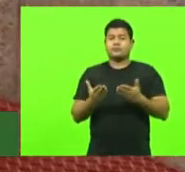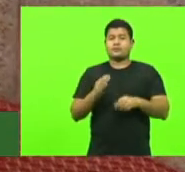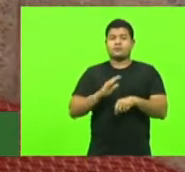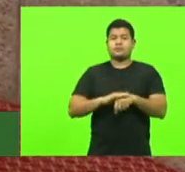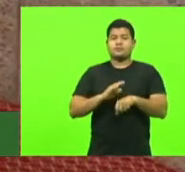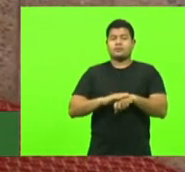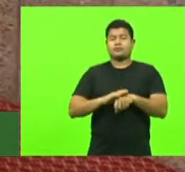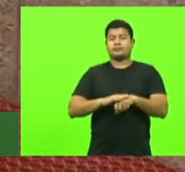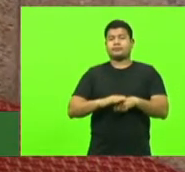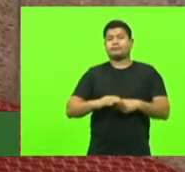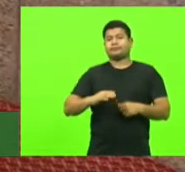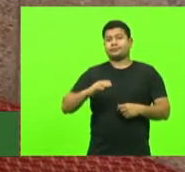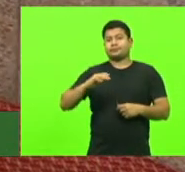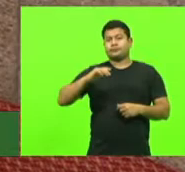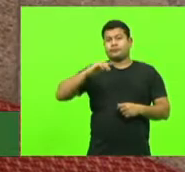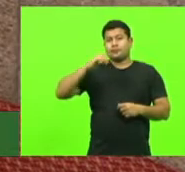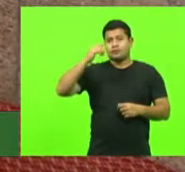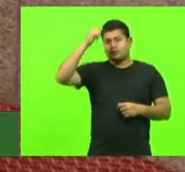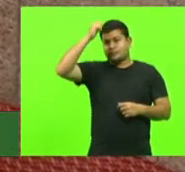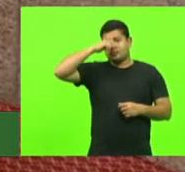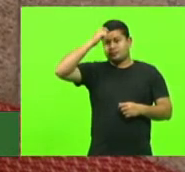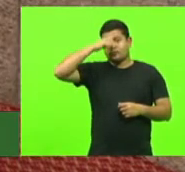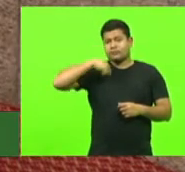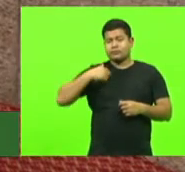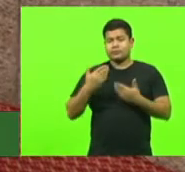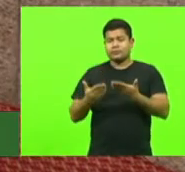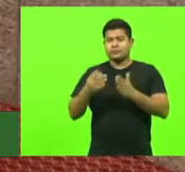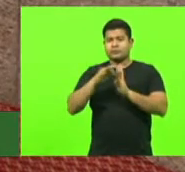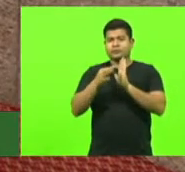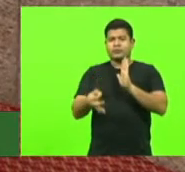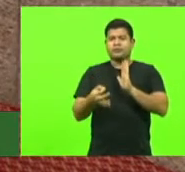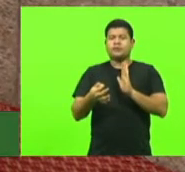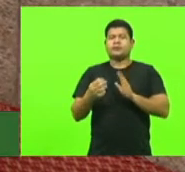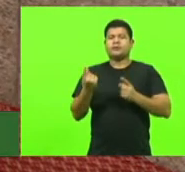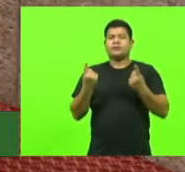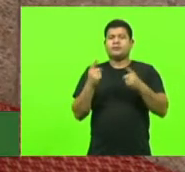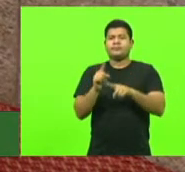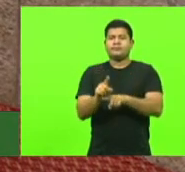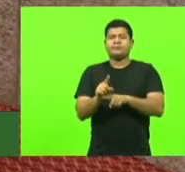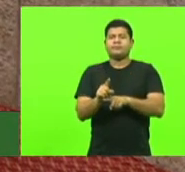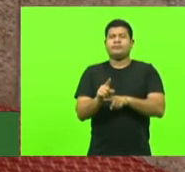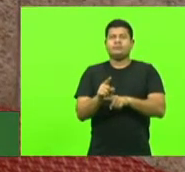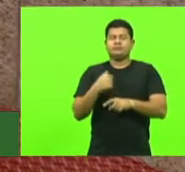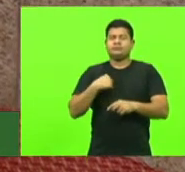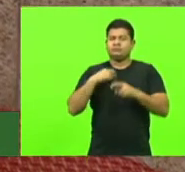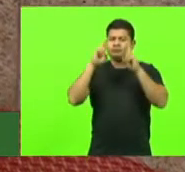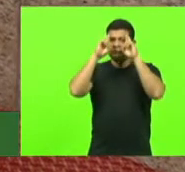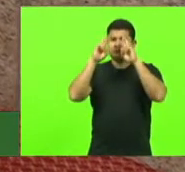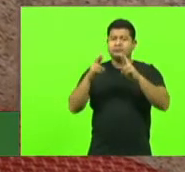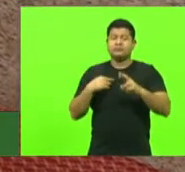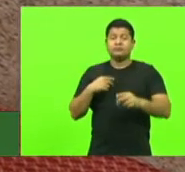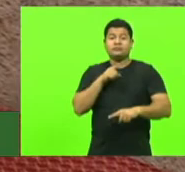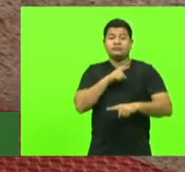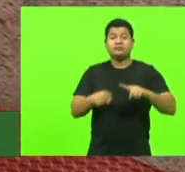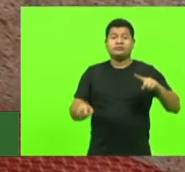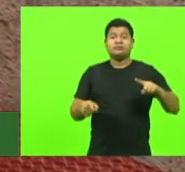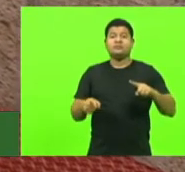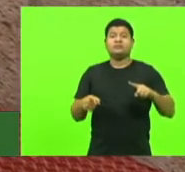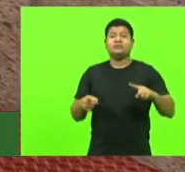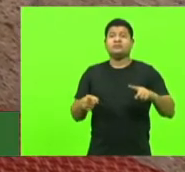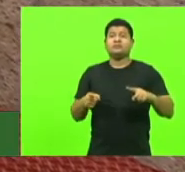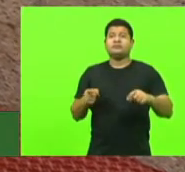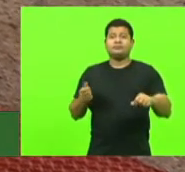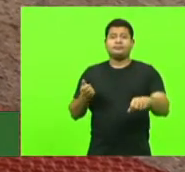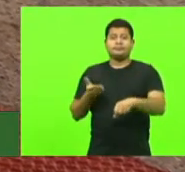fez o parecer contrário, tem todo o meu respeito, meu carinho e minha admiração. Esse projeto proíbe o ingresso de crianças